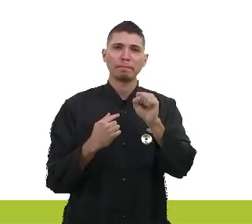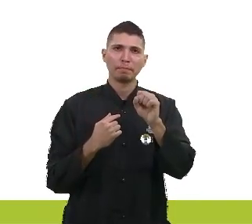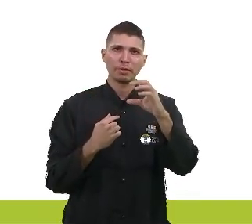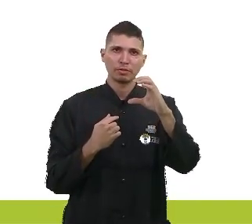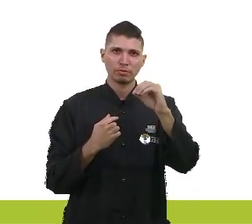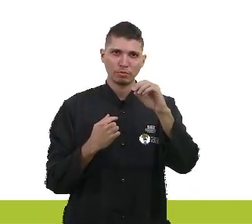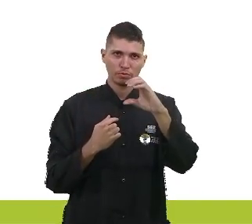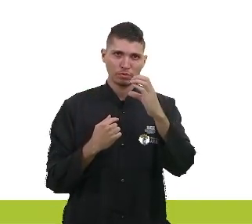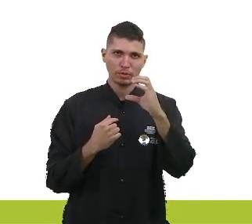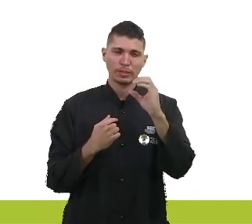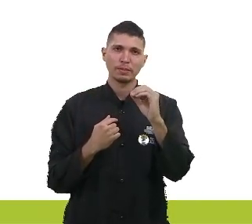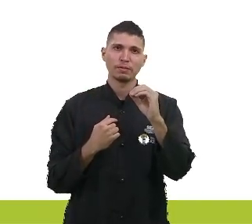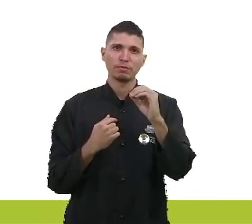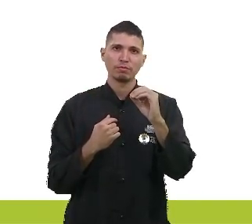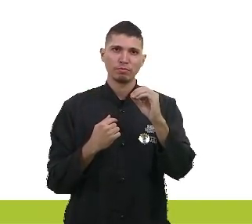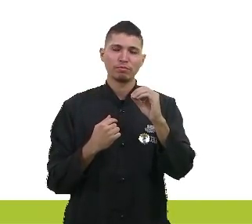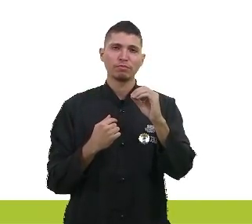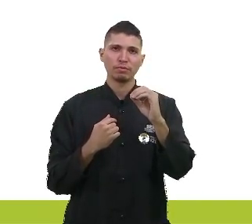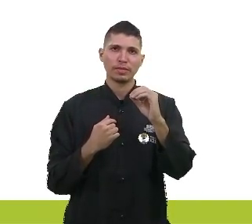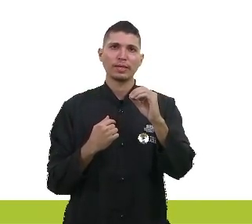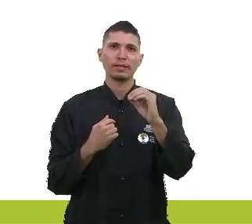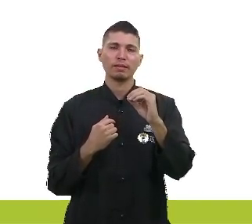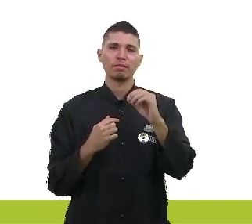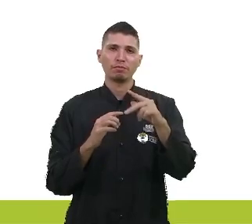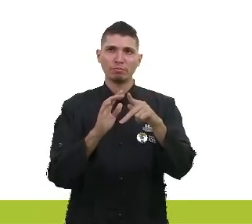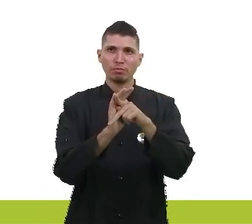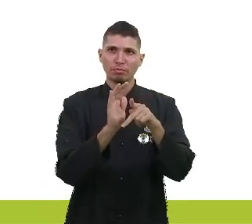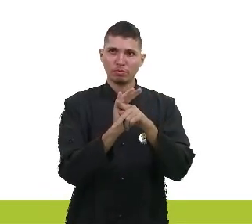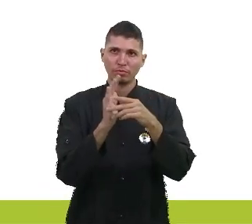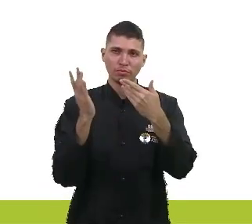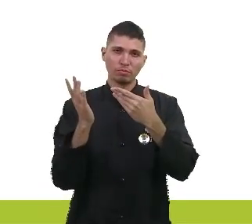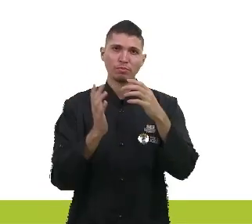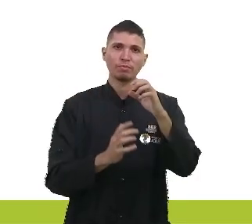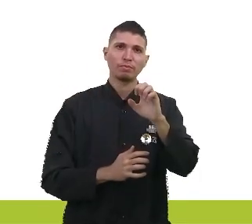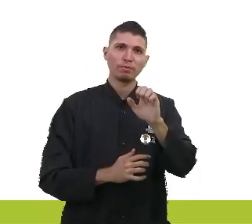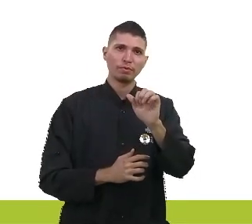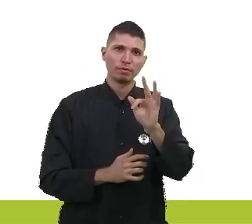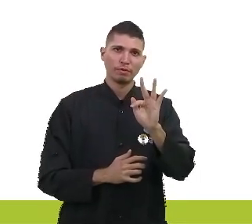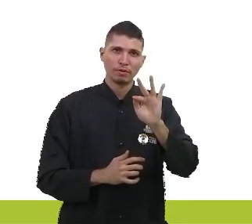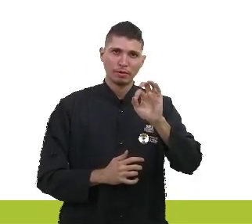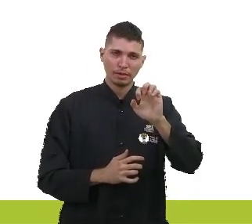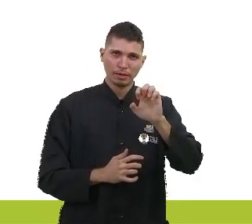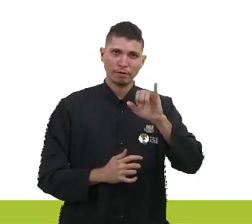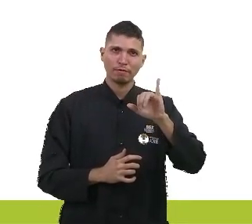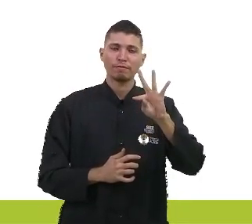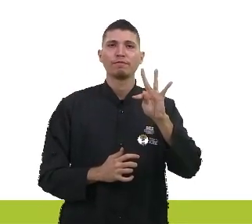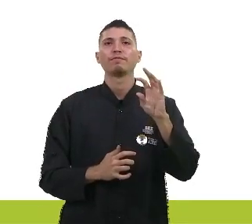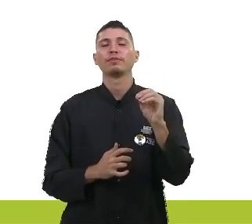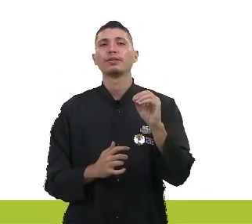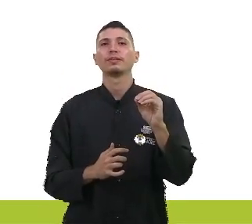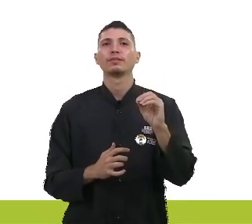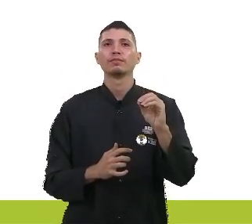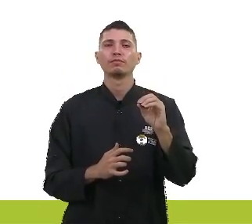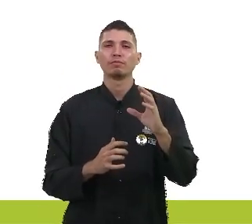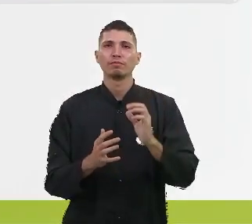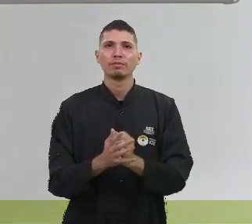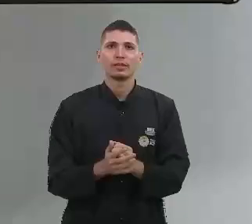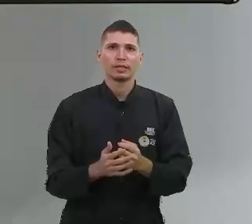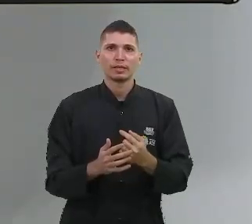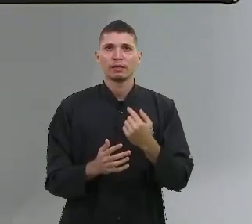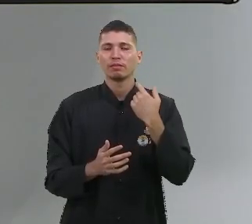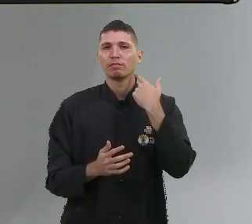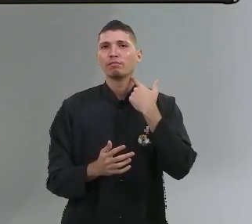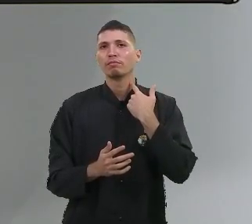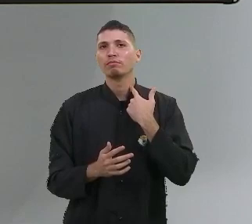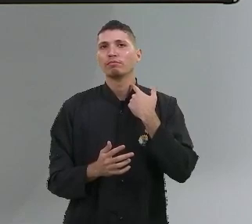para trás e observem que, se não tem esse encosto de cabeça, o que pode acontecer com o pescoço? Ele